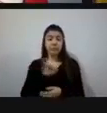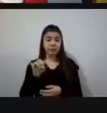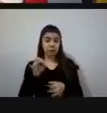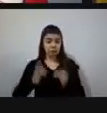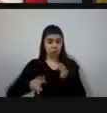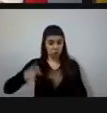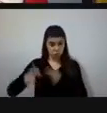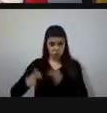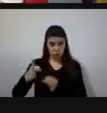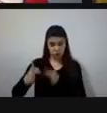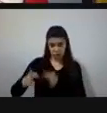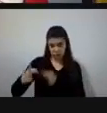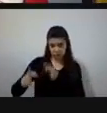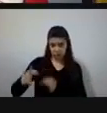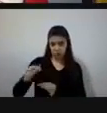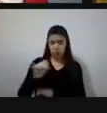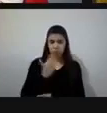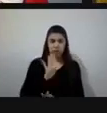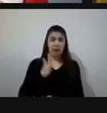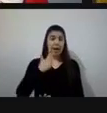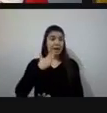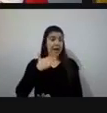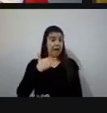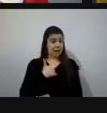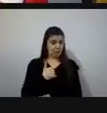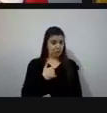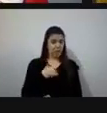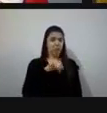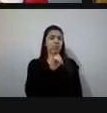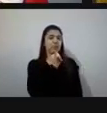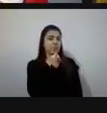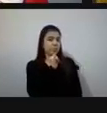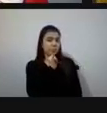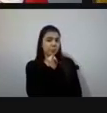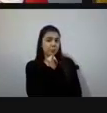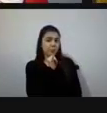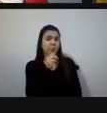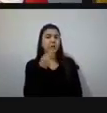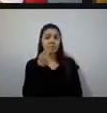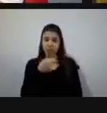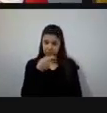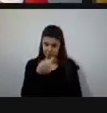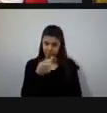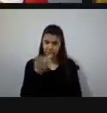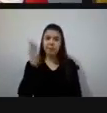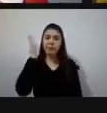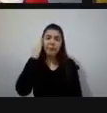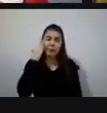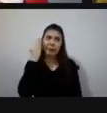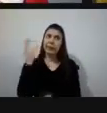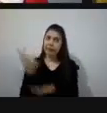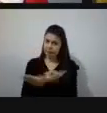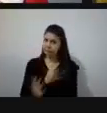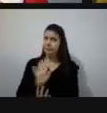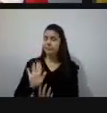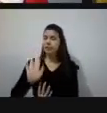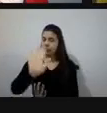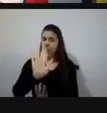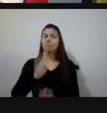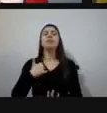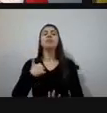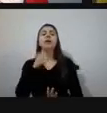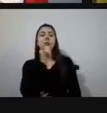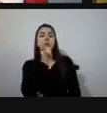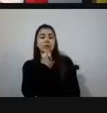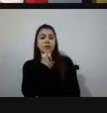14 anos, eu vou falar agora, eu estou mencionando um exemplo, né? É absurdo o que eu vou falar. Mas ele entende que essa vítima de 14